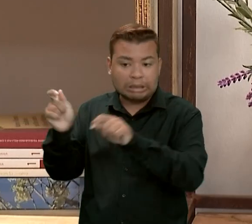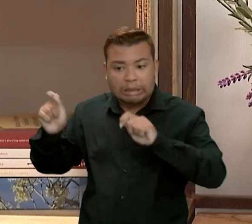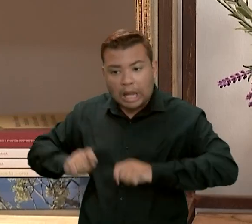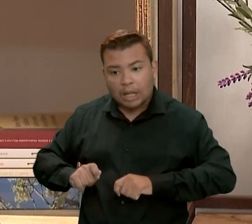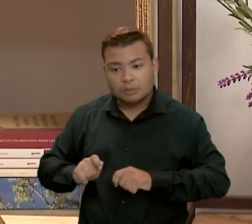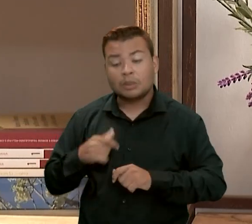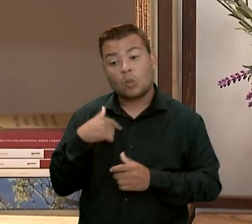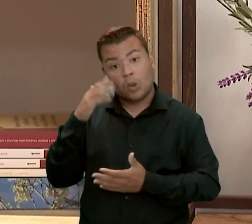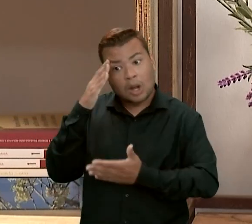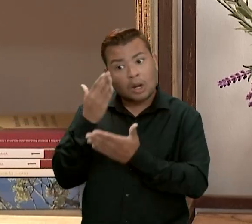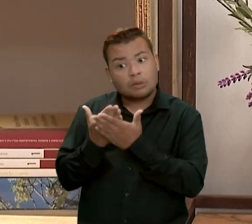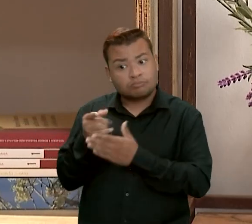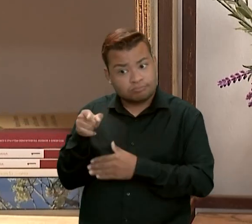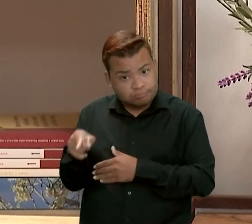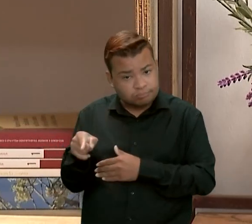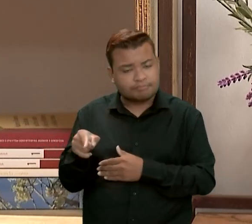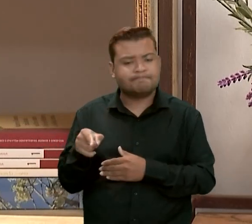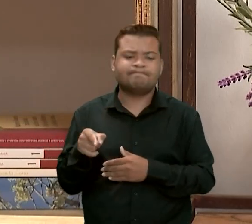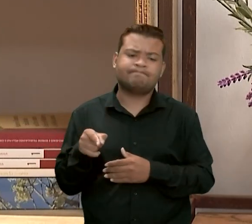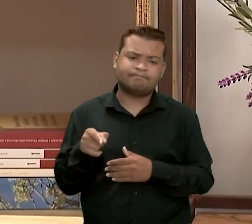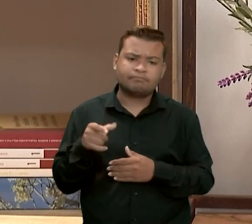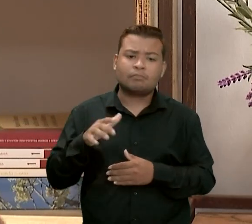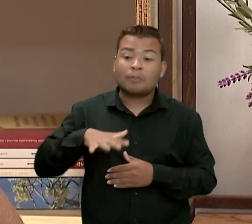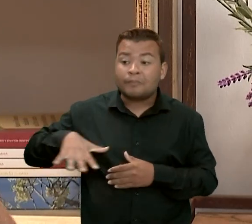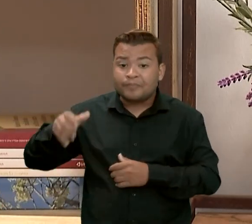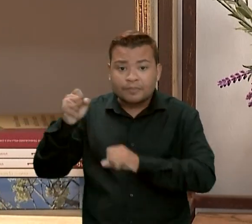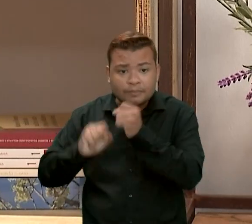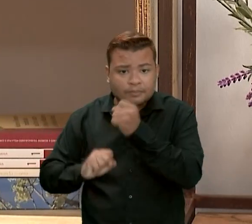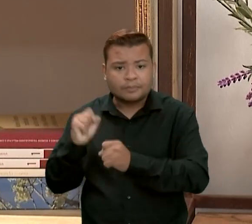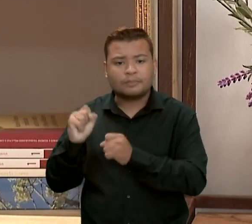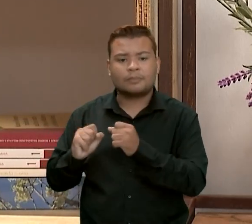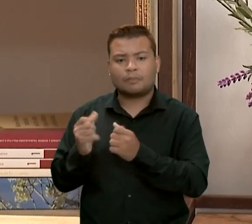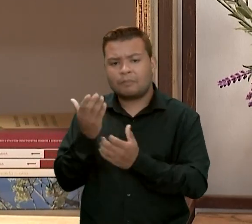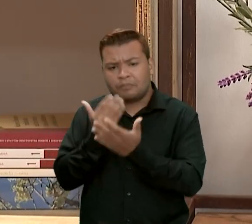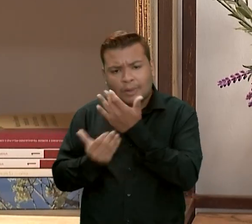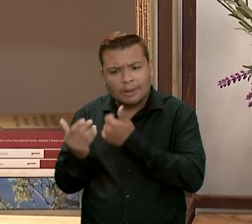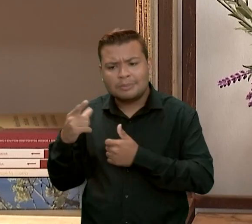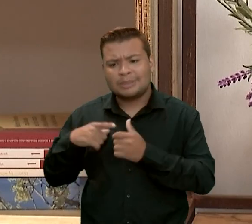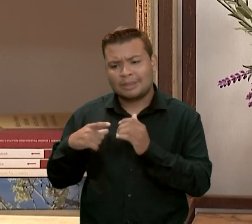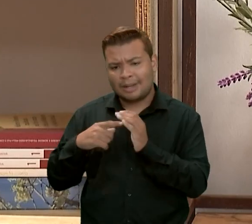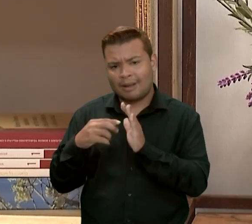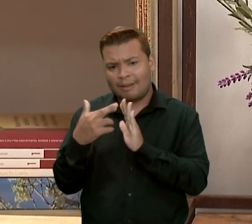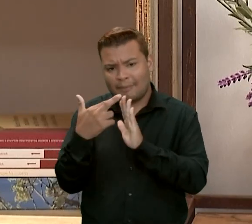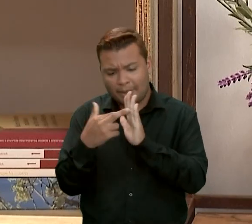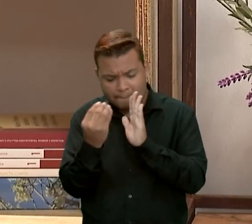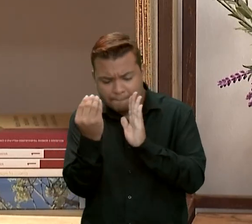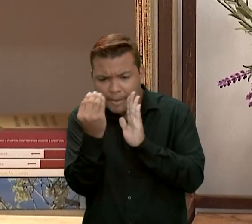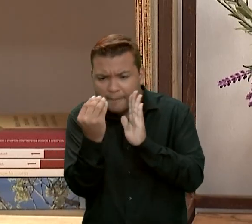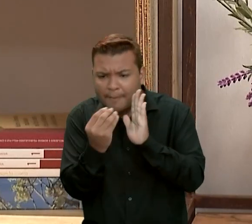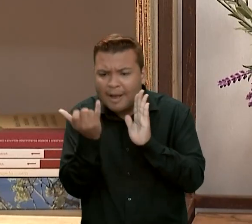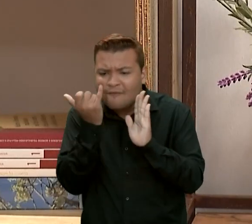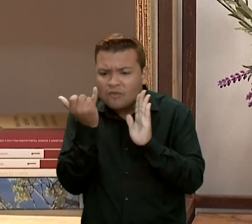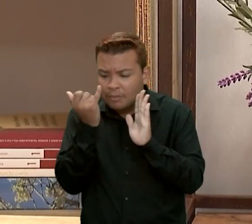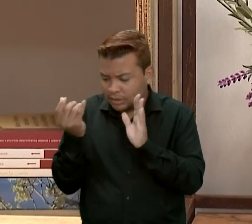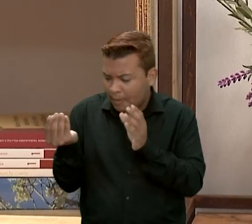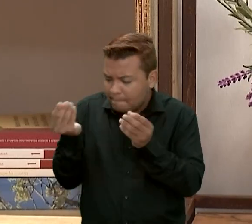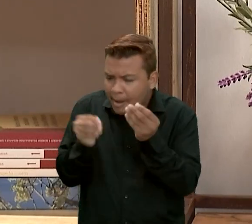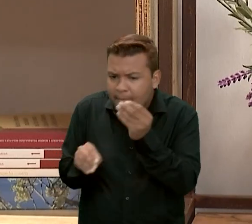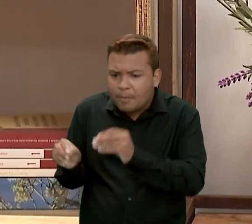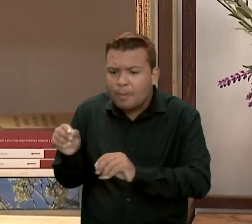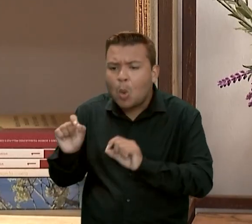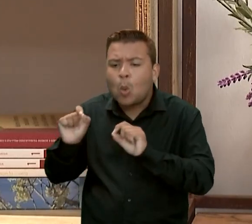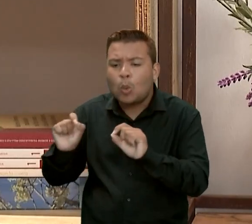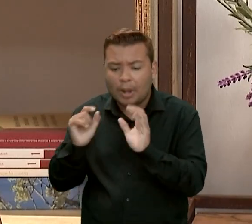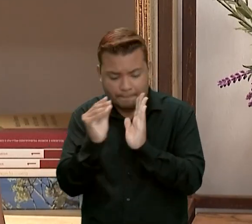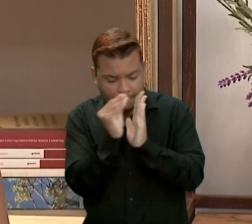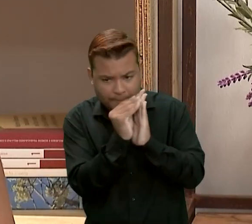isso. A indústria de alimentos, você vai ter ali discriminado todos os ingredientes que foram utilizados. E aí agora